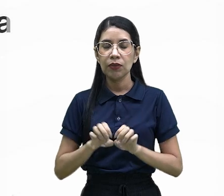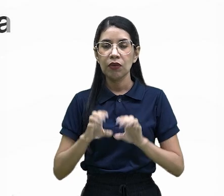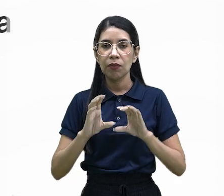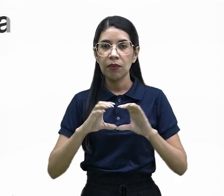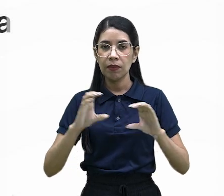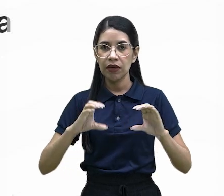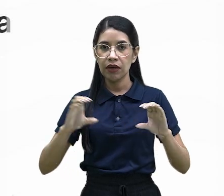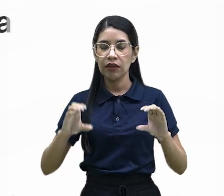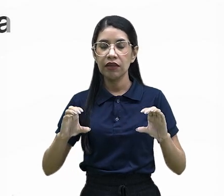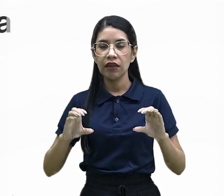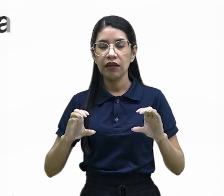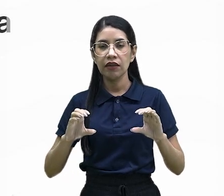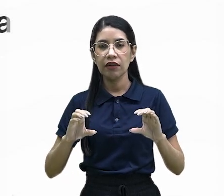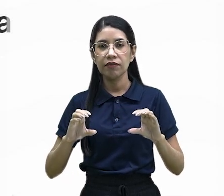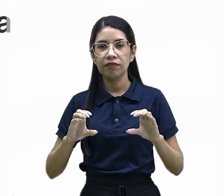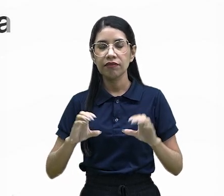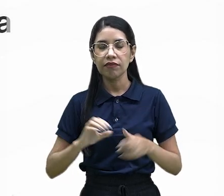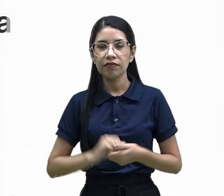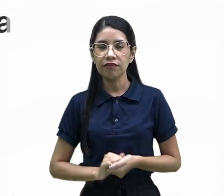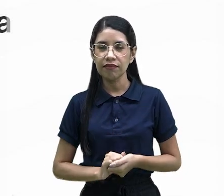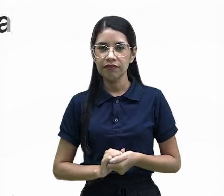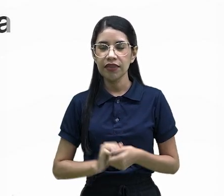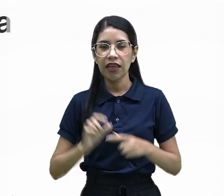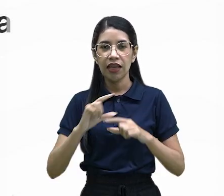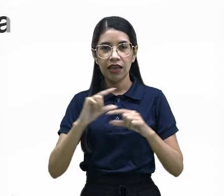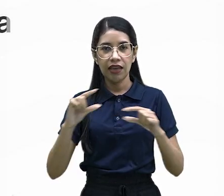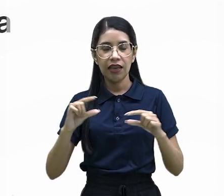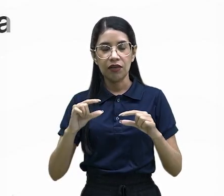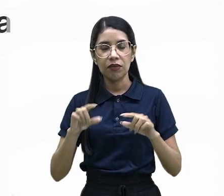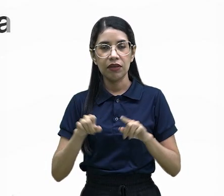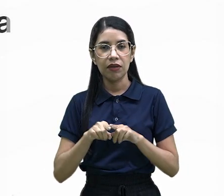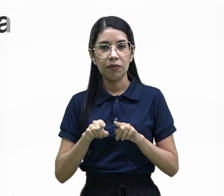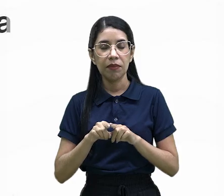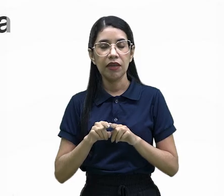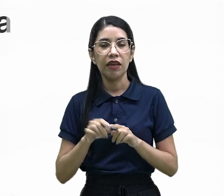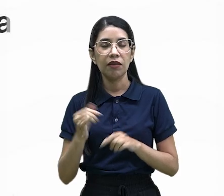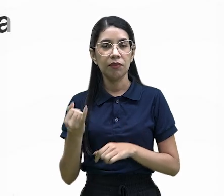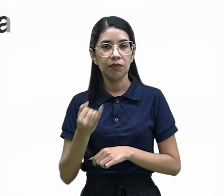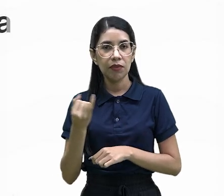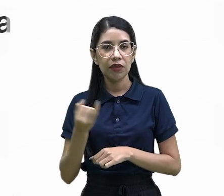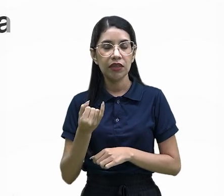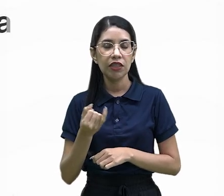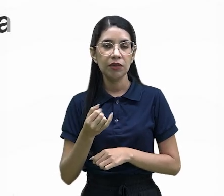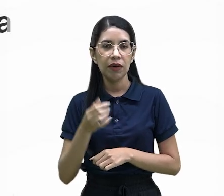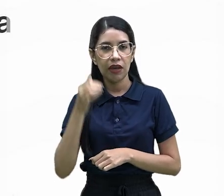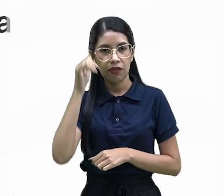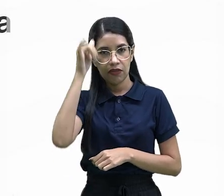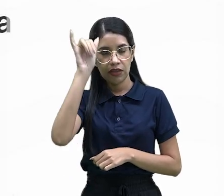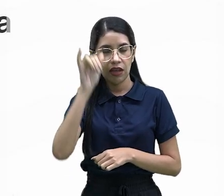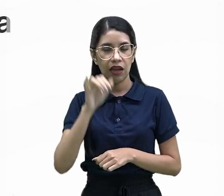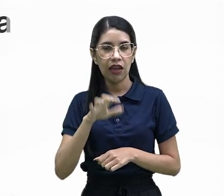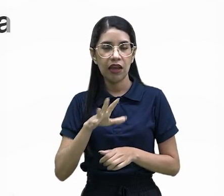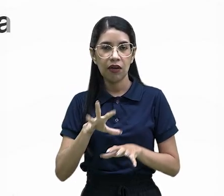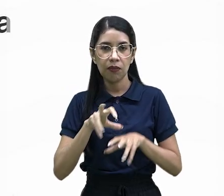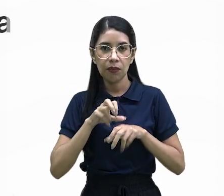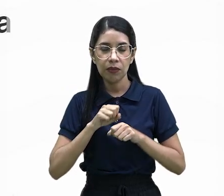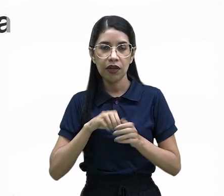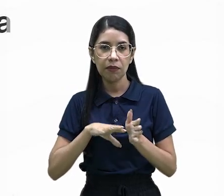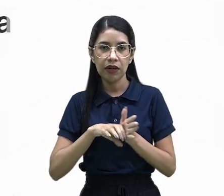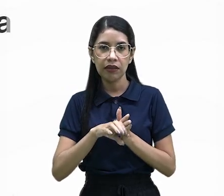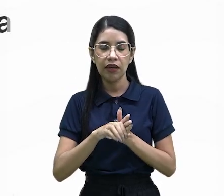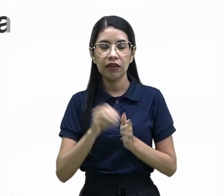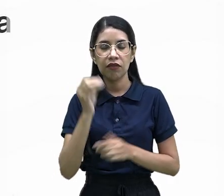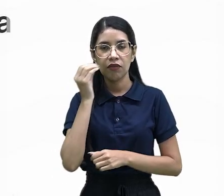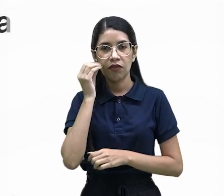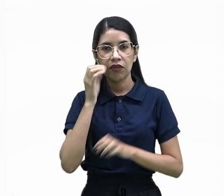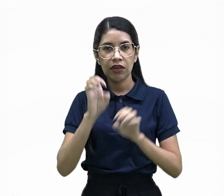cadeia heterocíclica que é essencial para a sua atividade, por exemplo, antibacteriana. Então, observe agora a estrutura